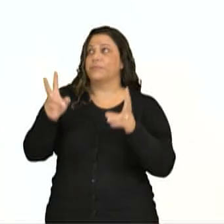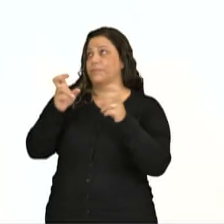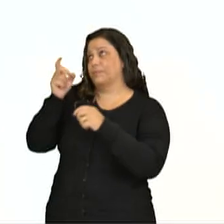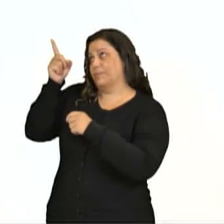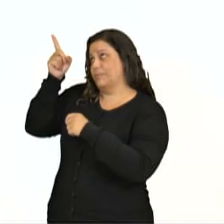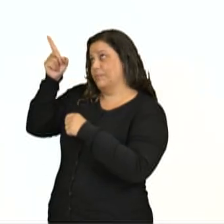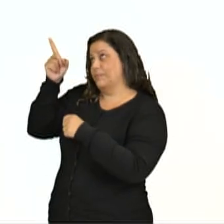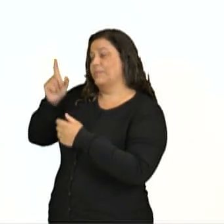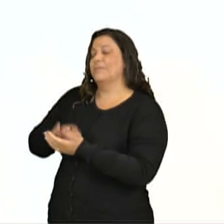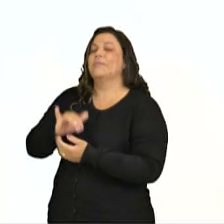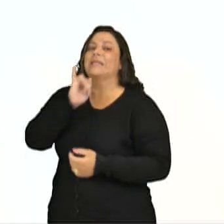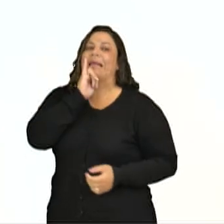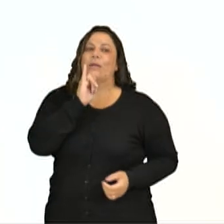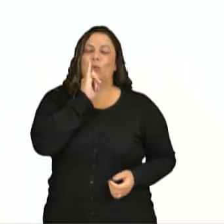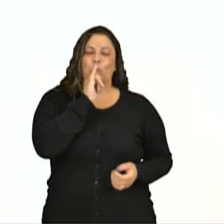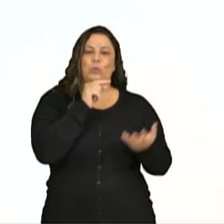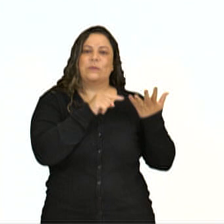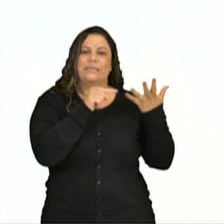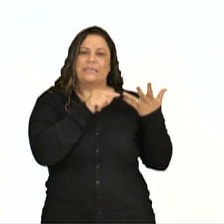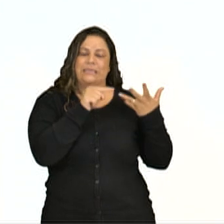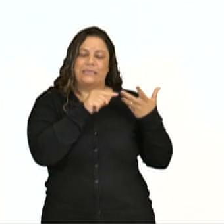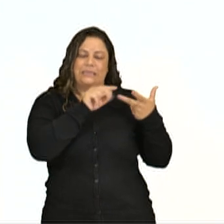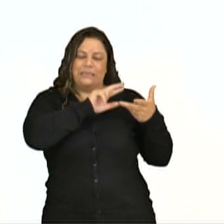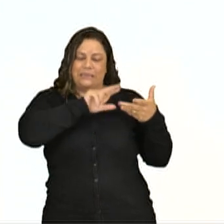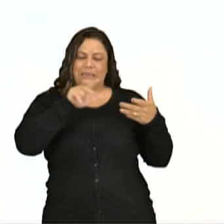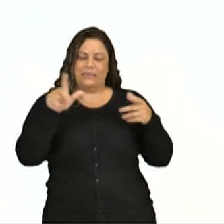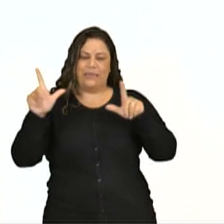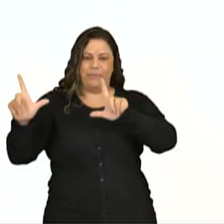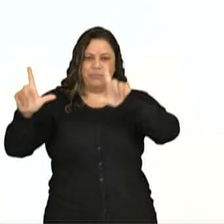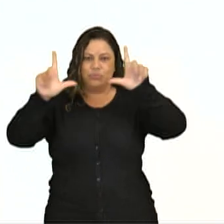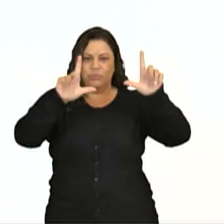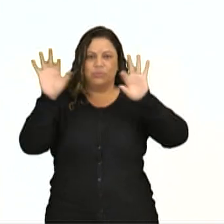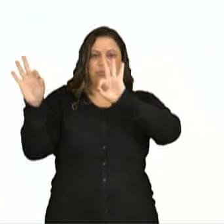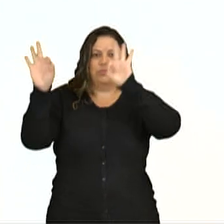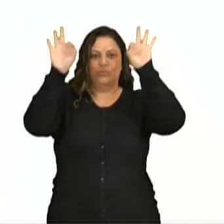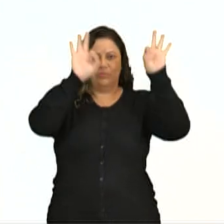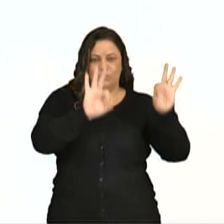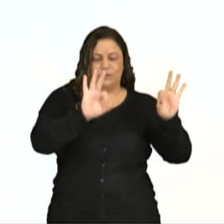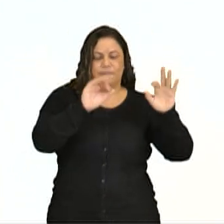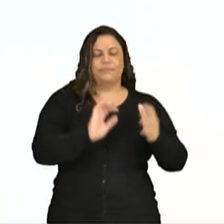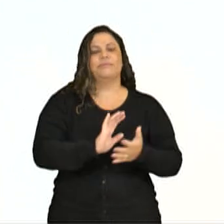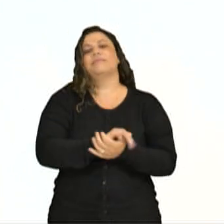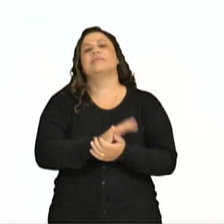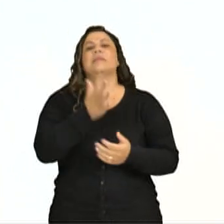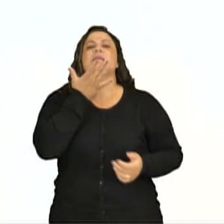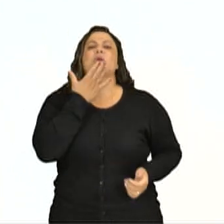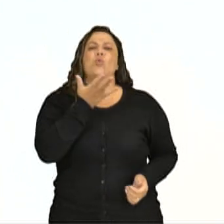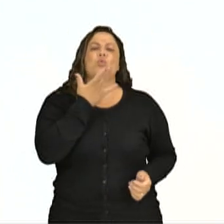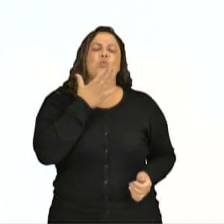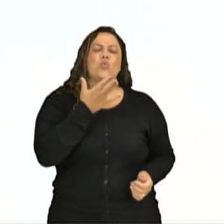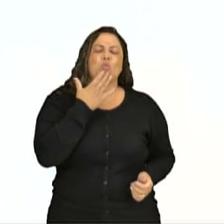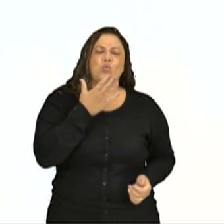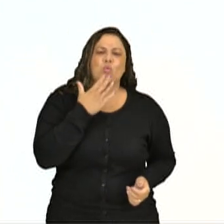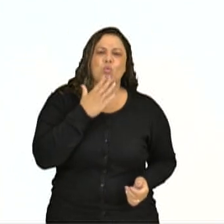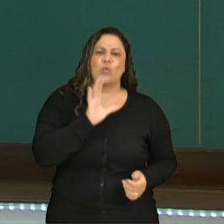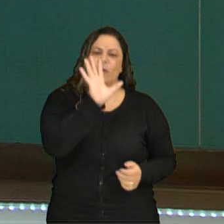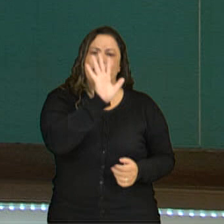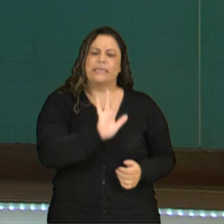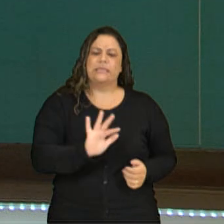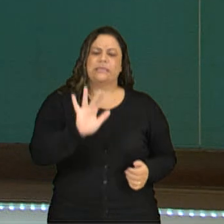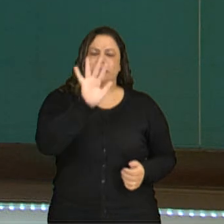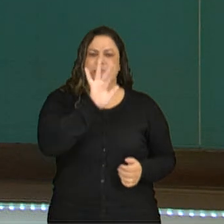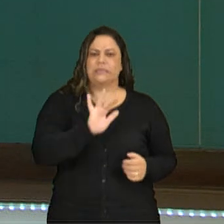temos alguns exemplos de smartphone, né? As telas hoje totalmente coloridas, sensíveis ao